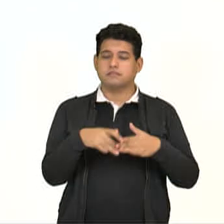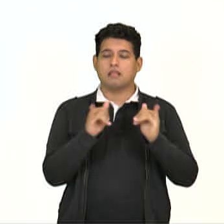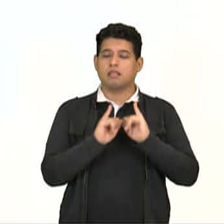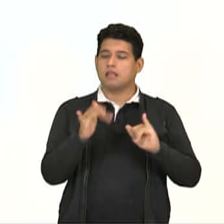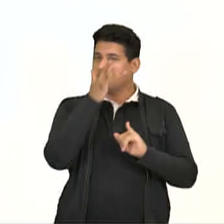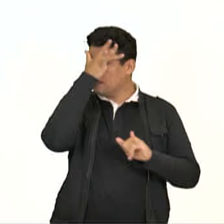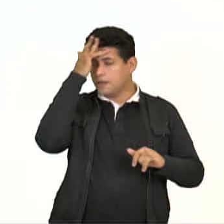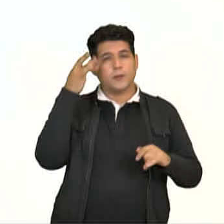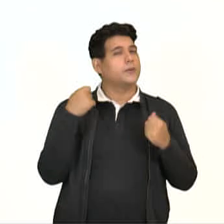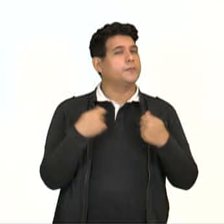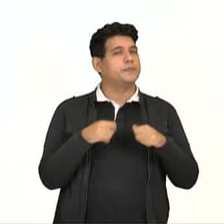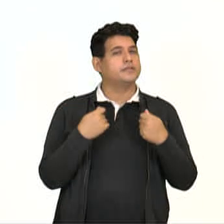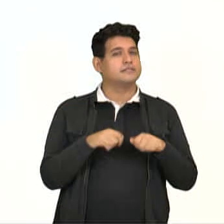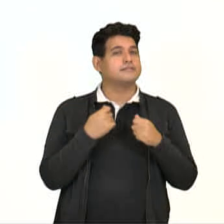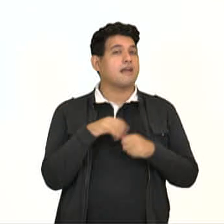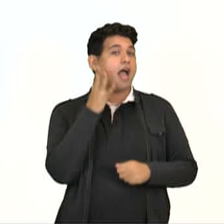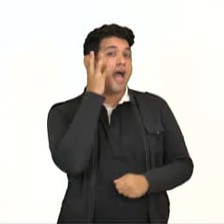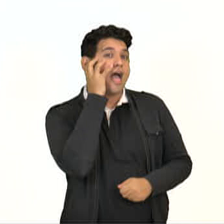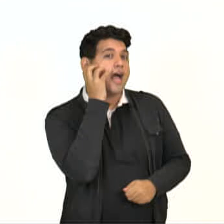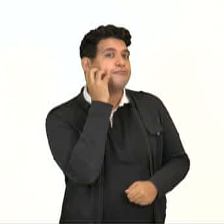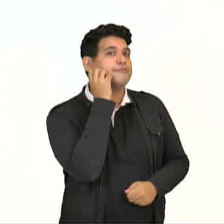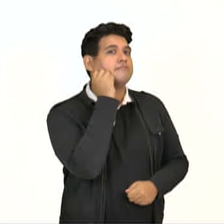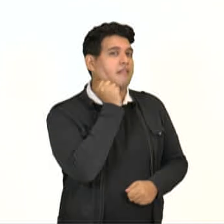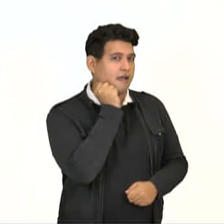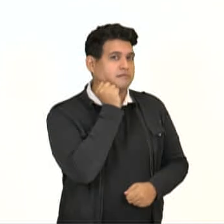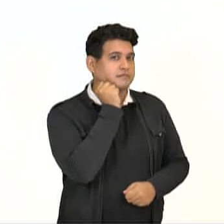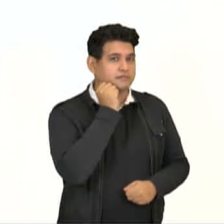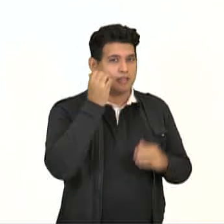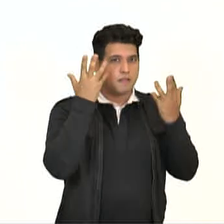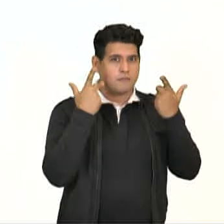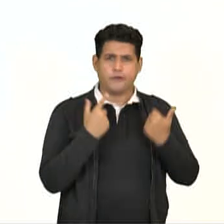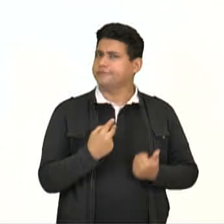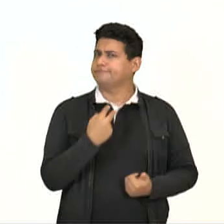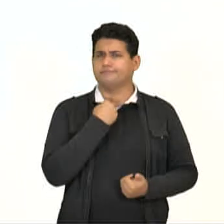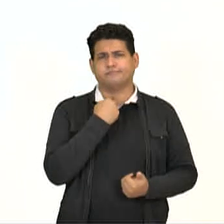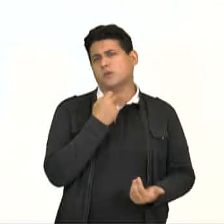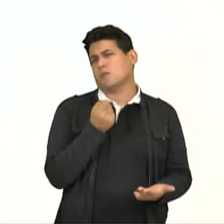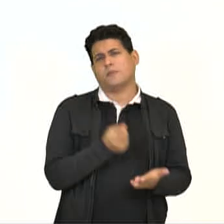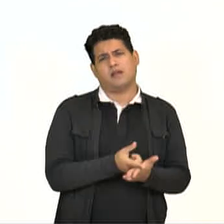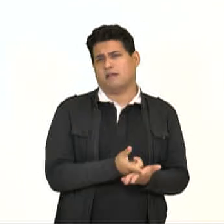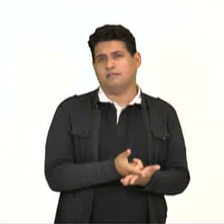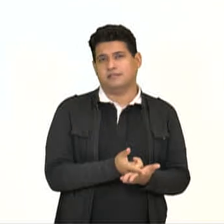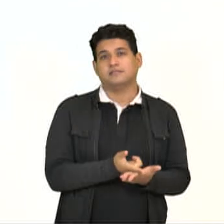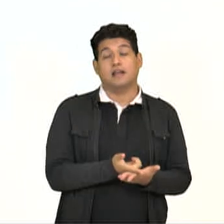pessoas devem adotar os animais e não comprá-los. Veja só,